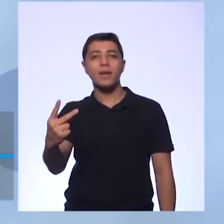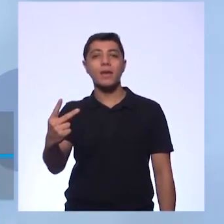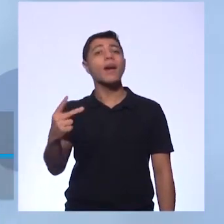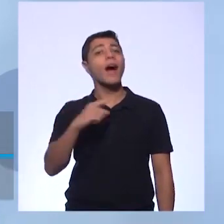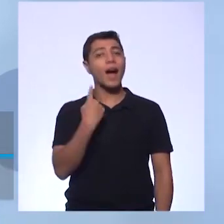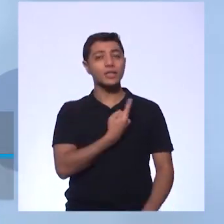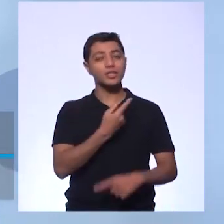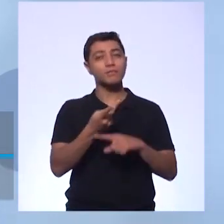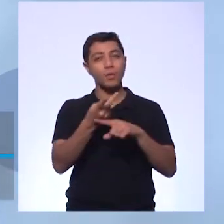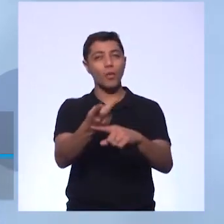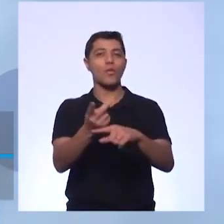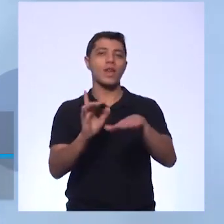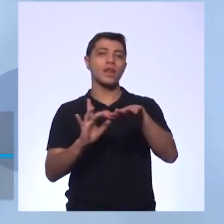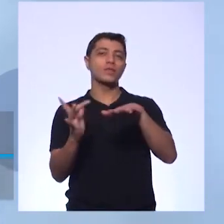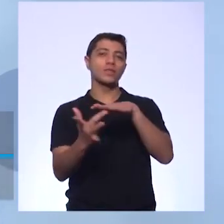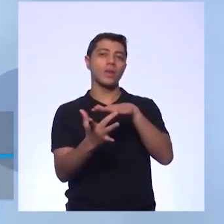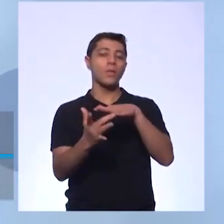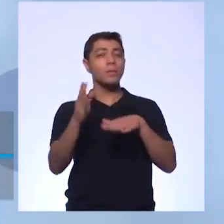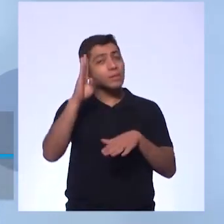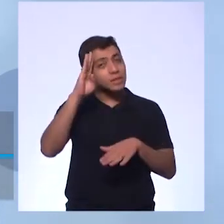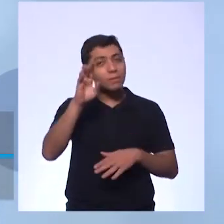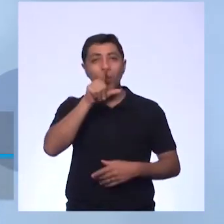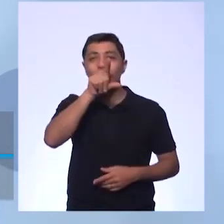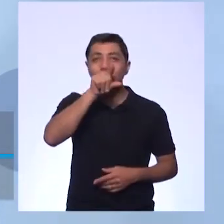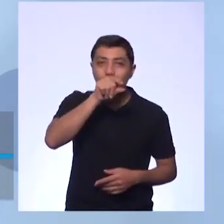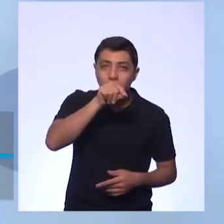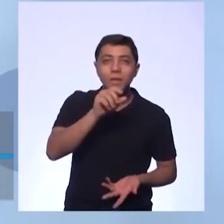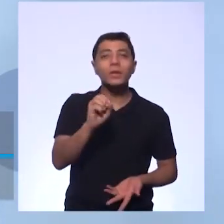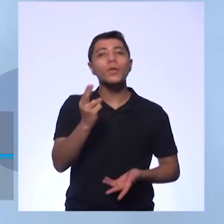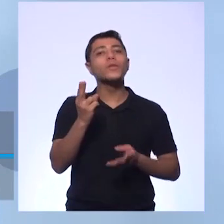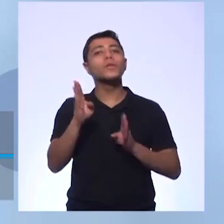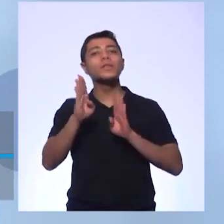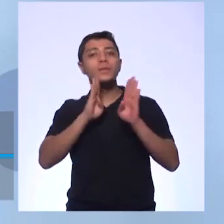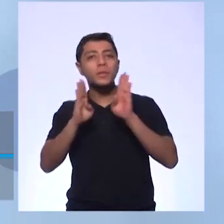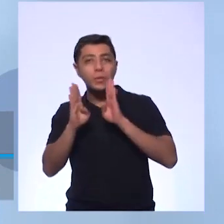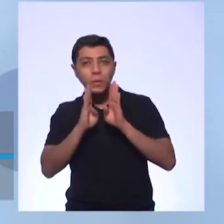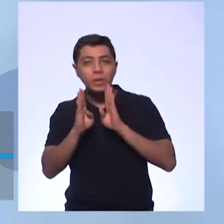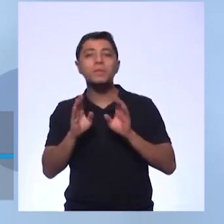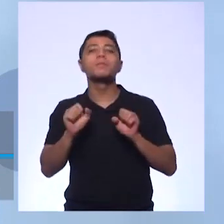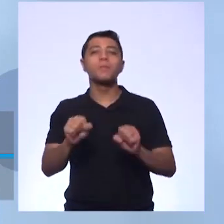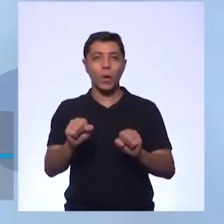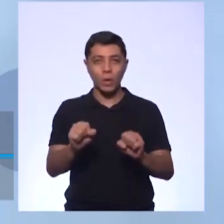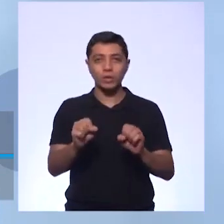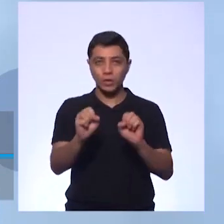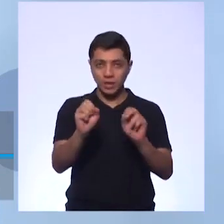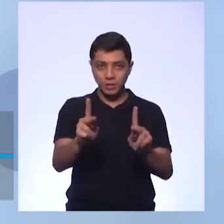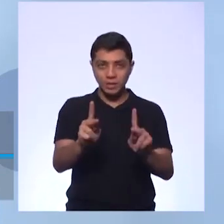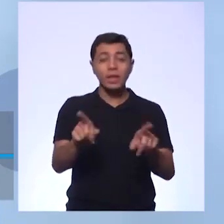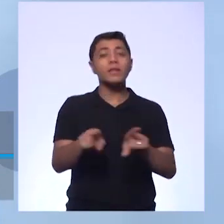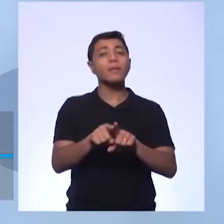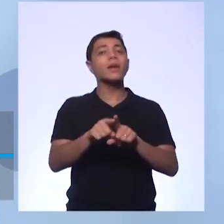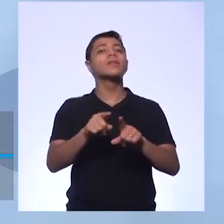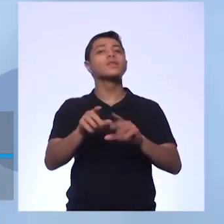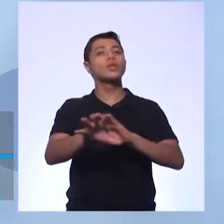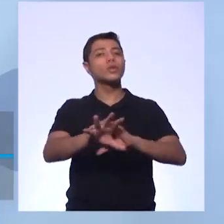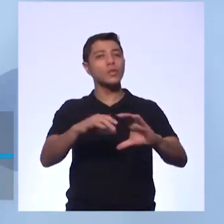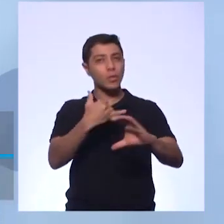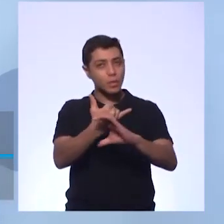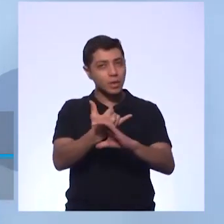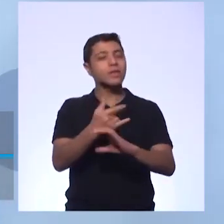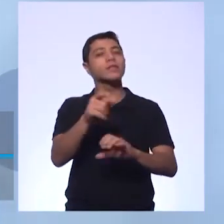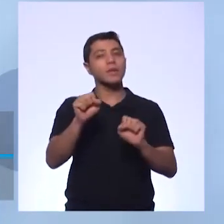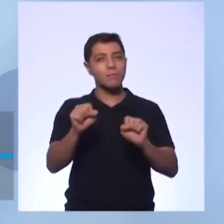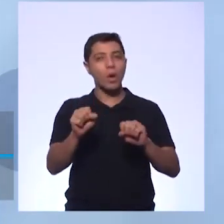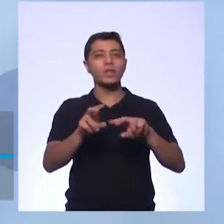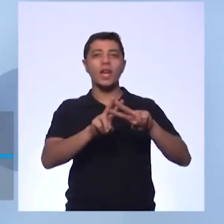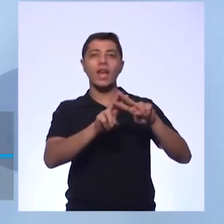redes sociais, principalmente no Twitter ou no Facebook, ou coloca o link nos vídeos também que tem no YouTube, que a gente consegue